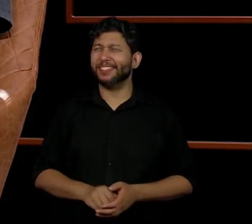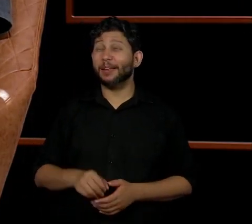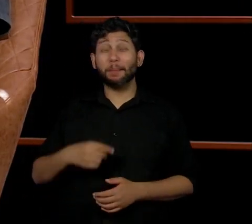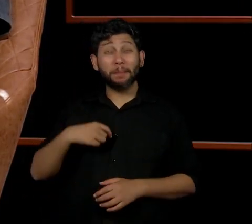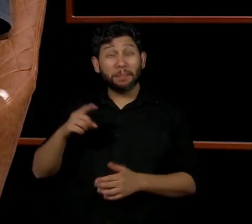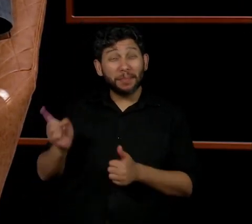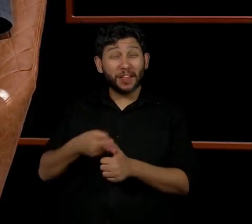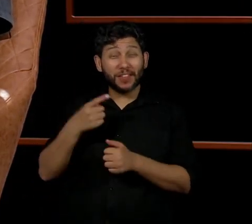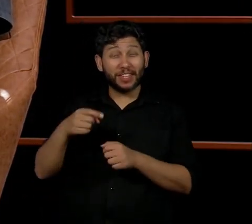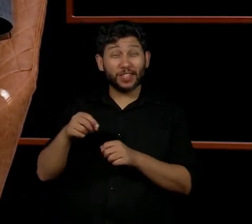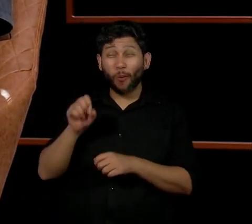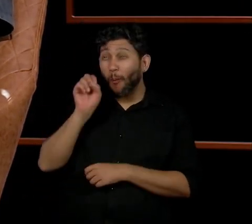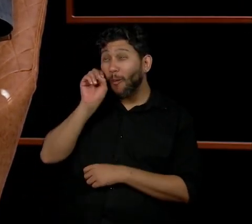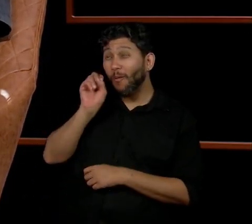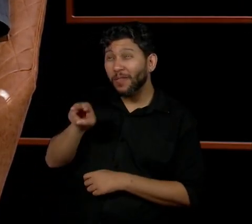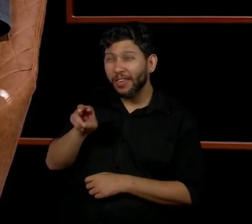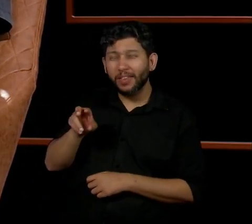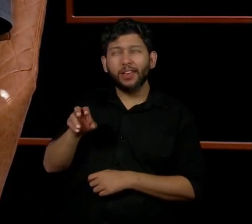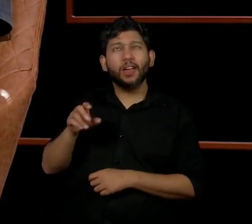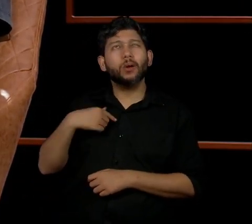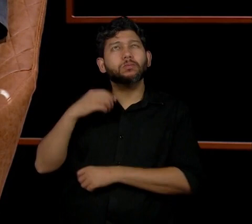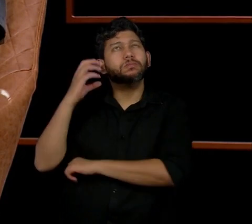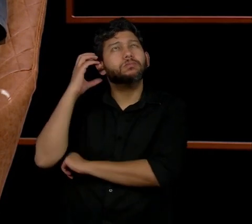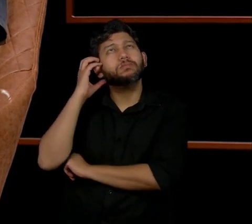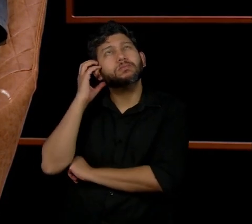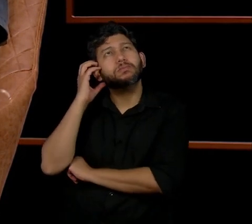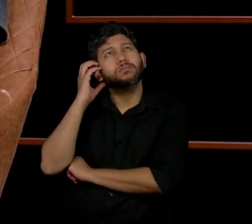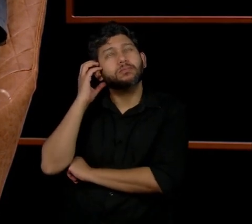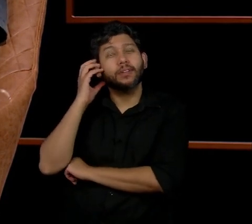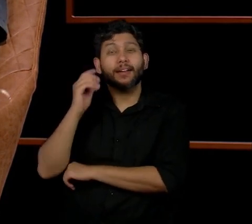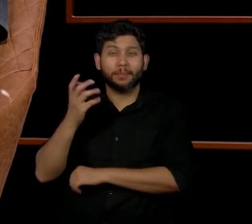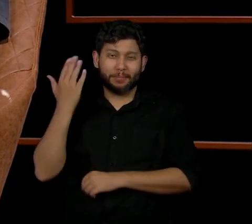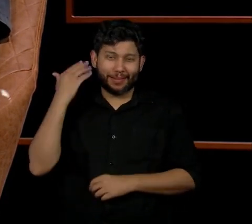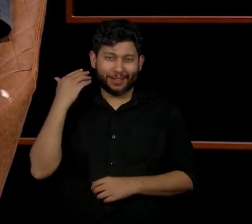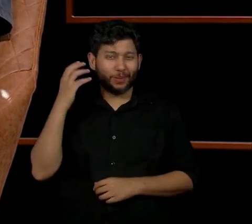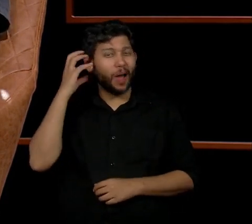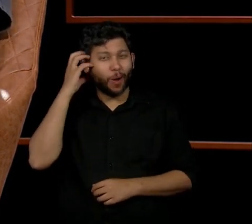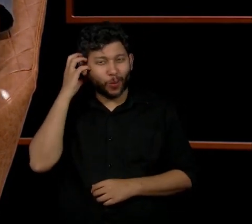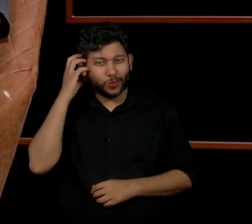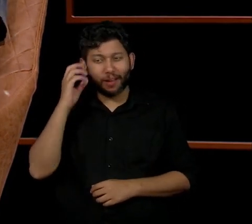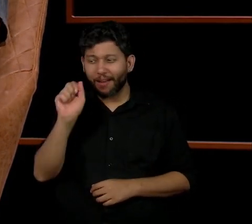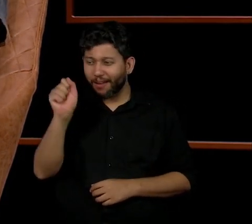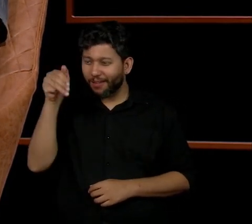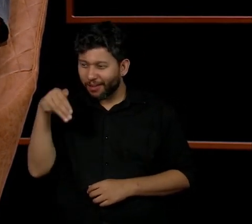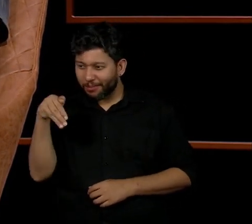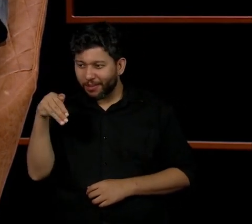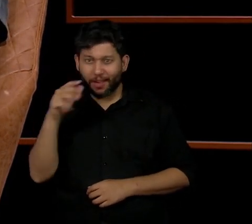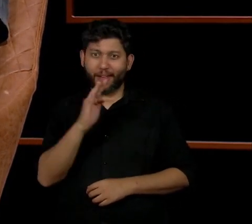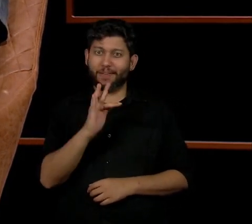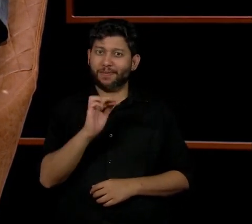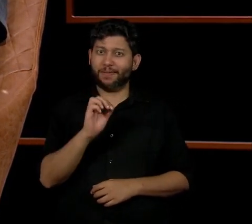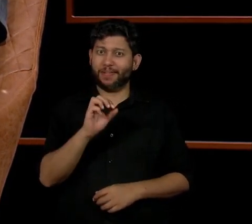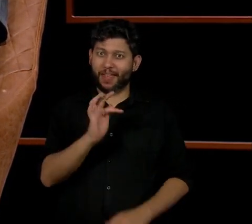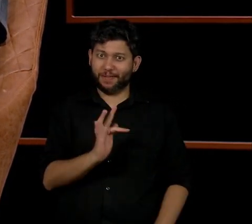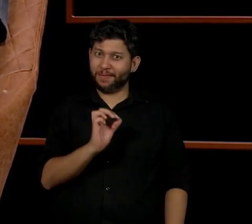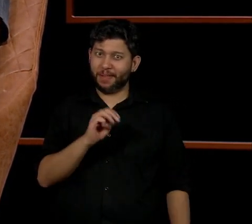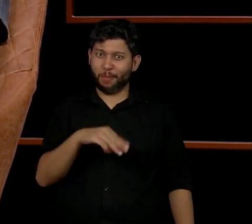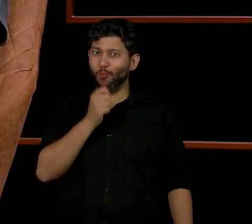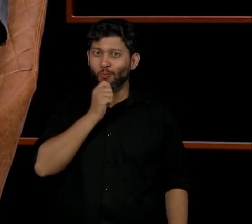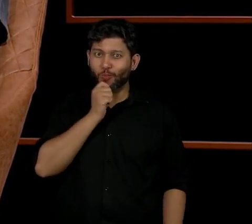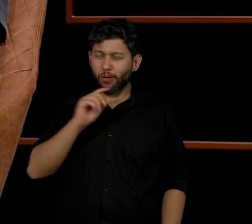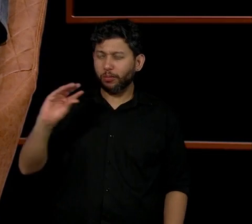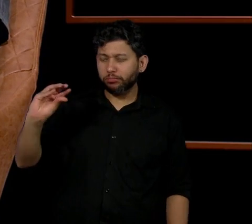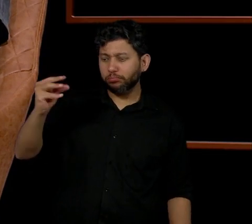a rádio AM não tinha FM, né? Eu fiquei intrigado, assim, eu não sabia o que ele